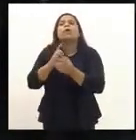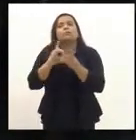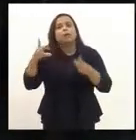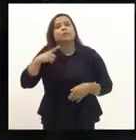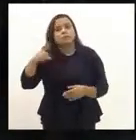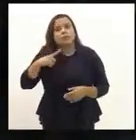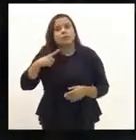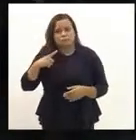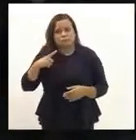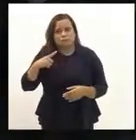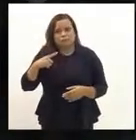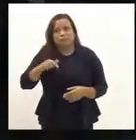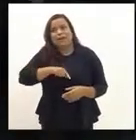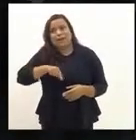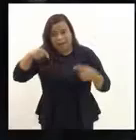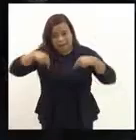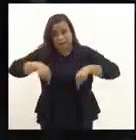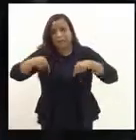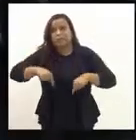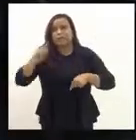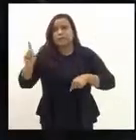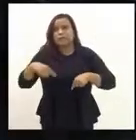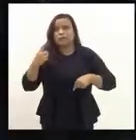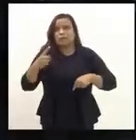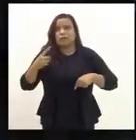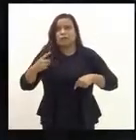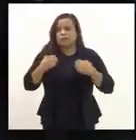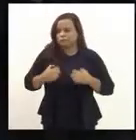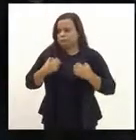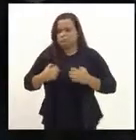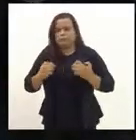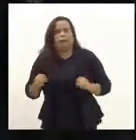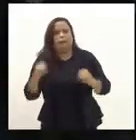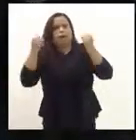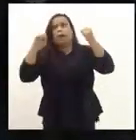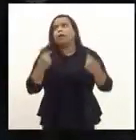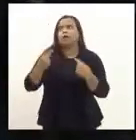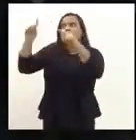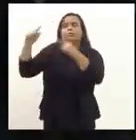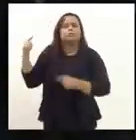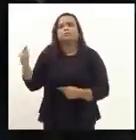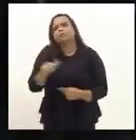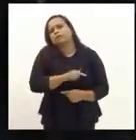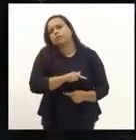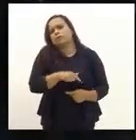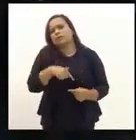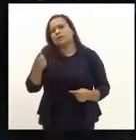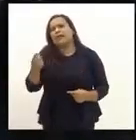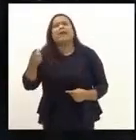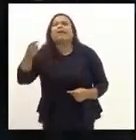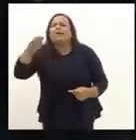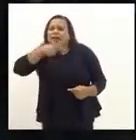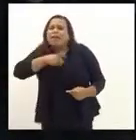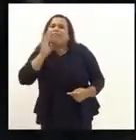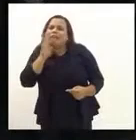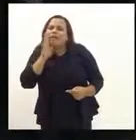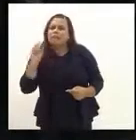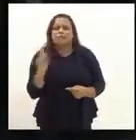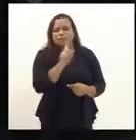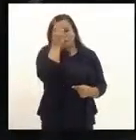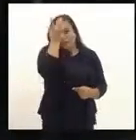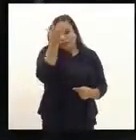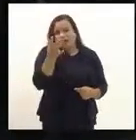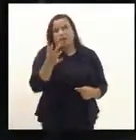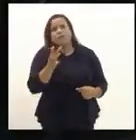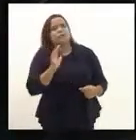essa indignação é muito fácil vir para cá jogar para o nicho eleitoral deles e é o que é deputado que me